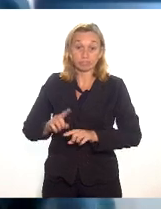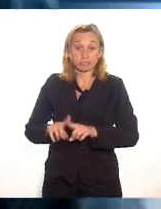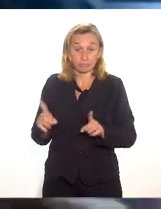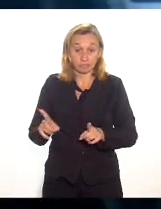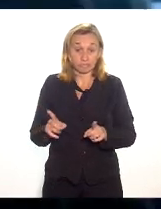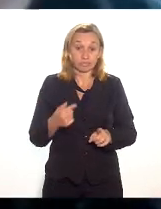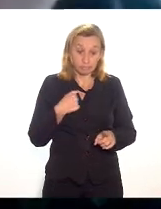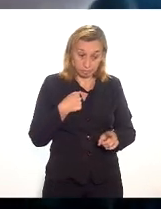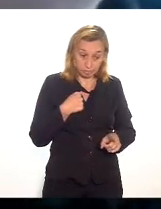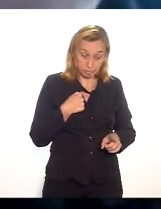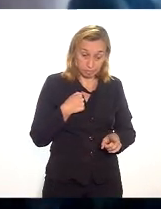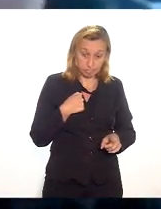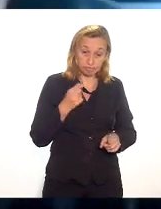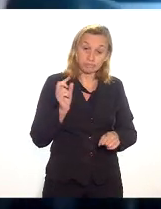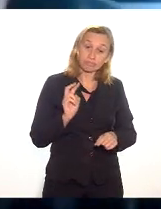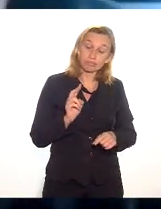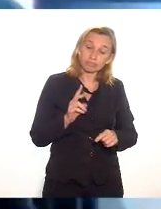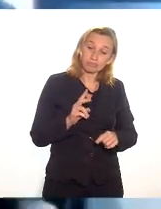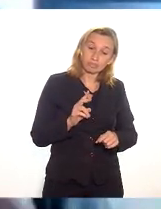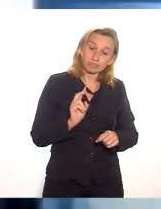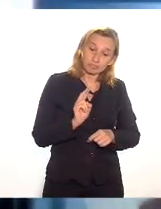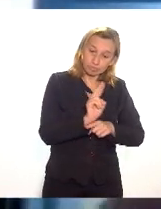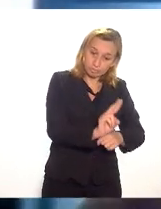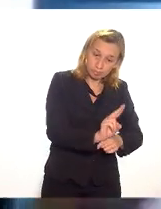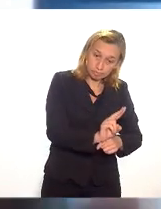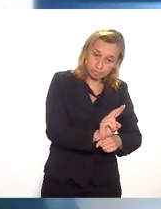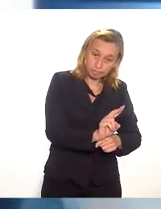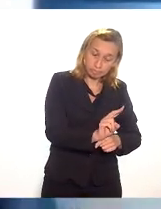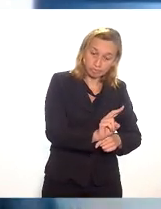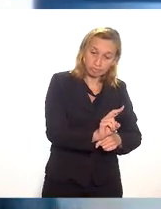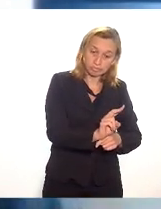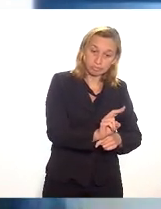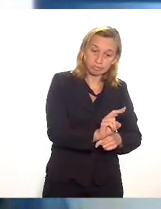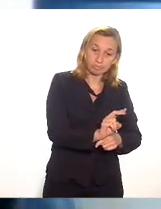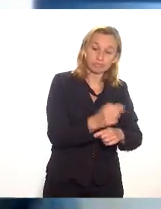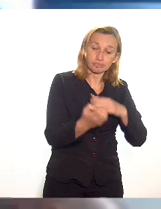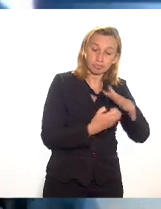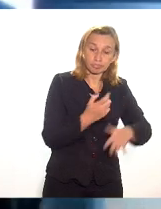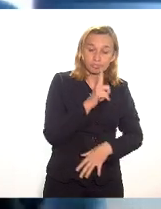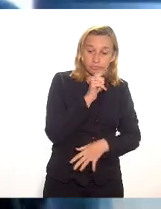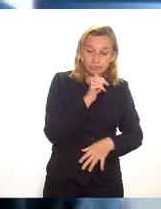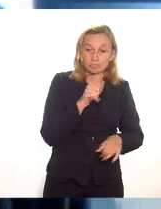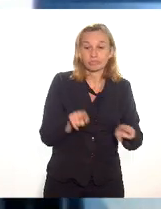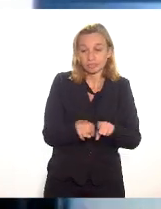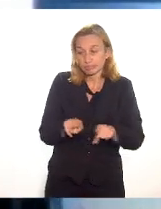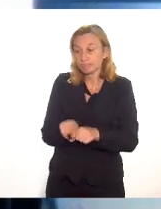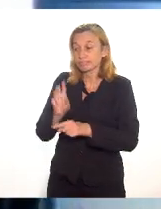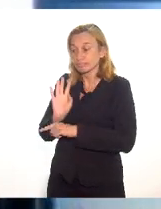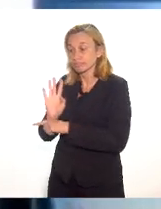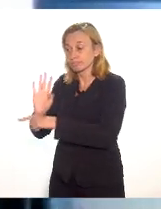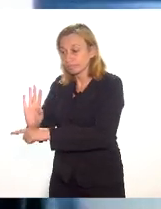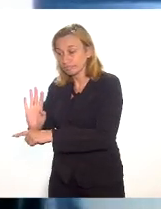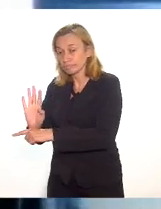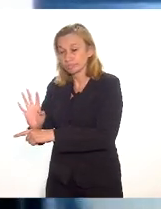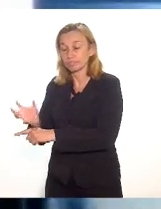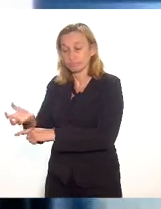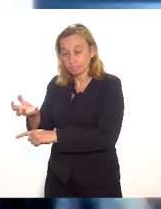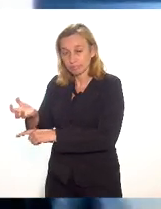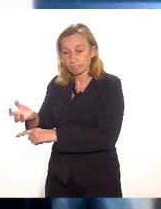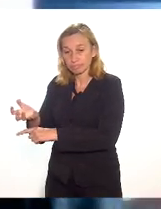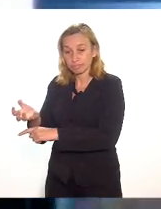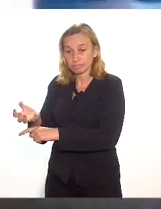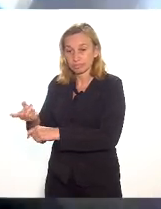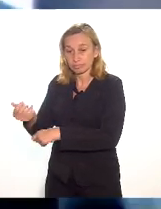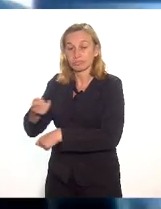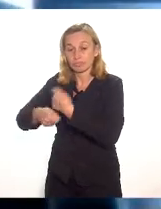eu, também defendemos a economia do Rio de Janeiro. Mas há um grupo que está na linha do presidente André Siciliano